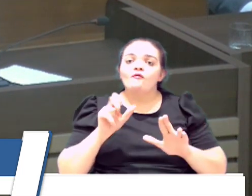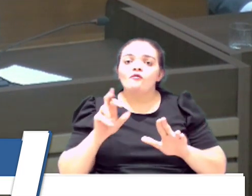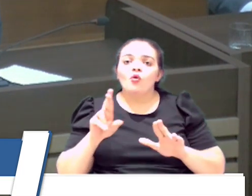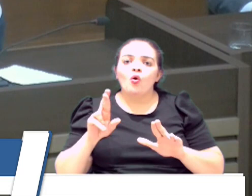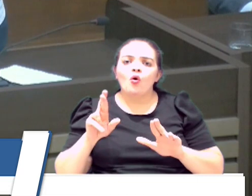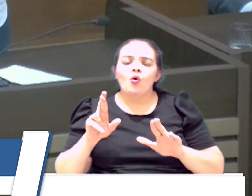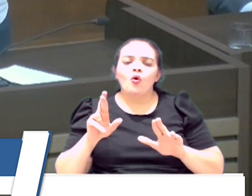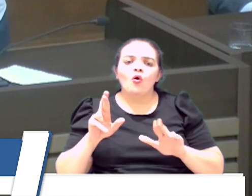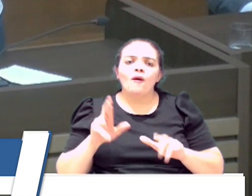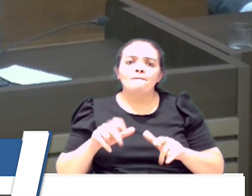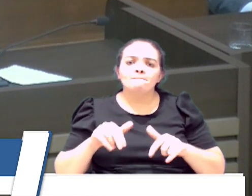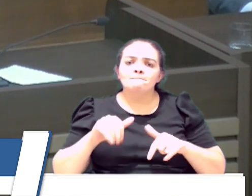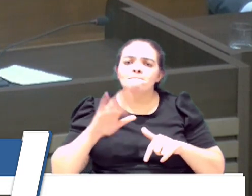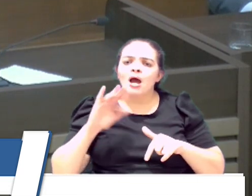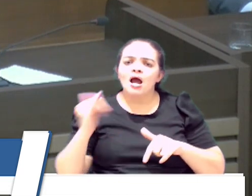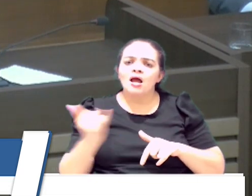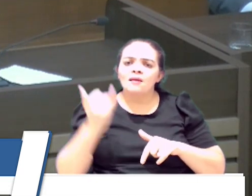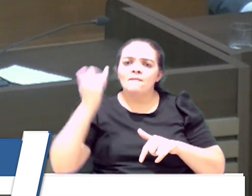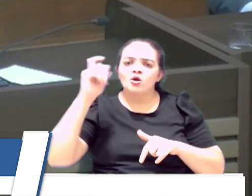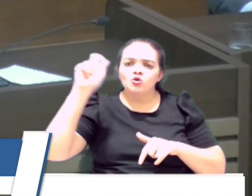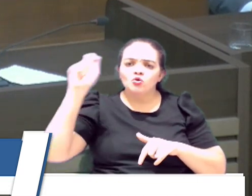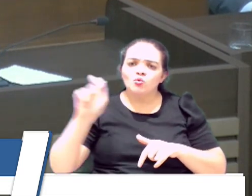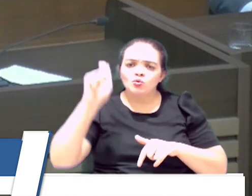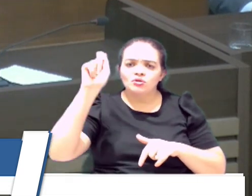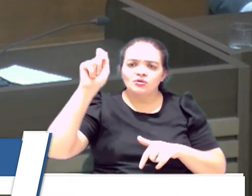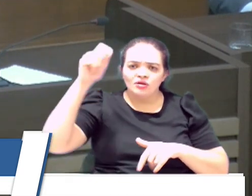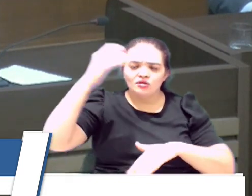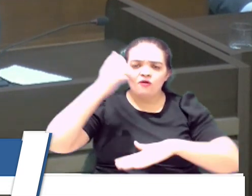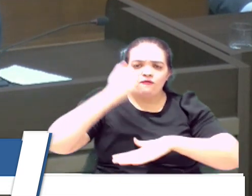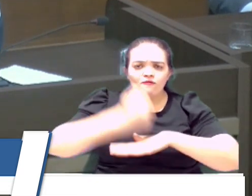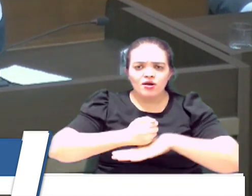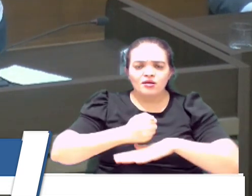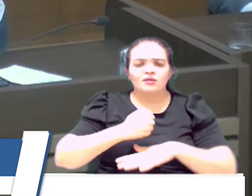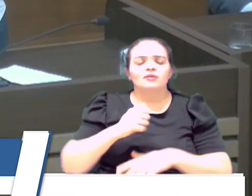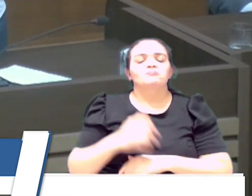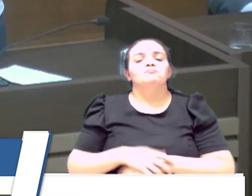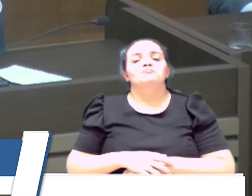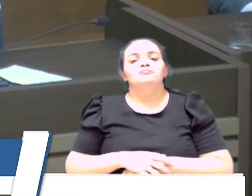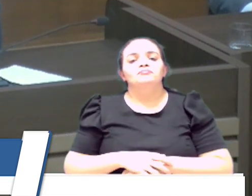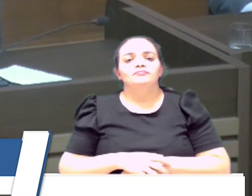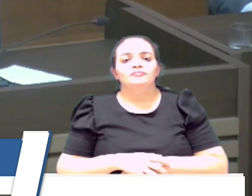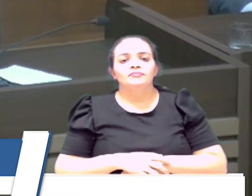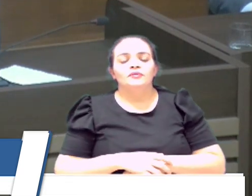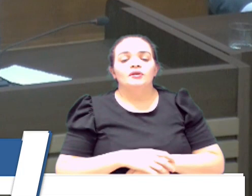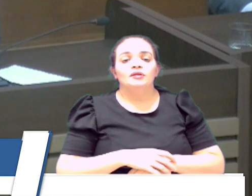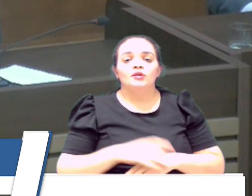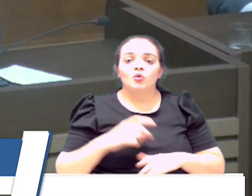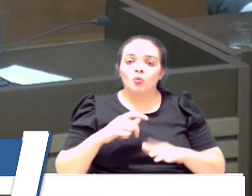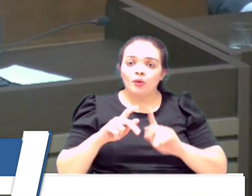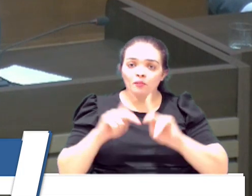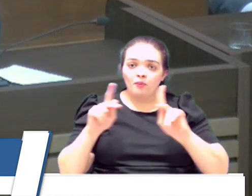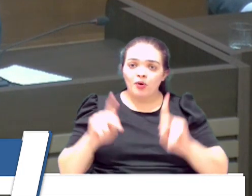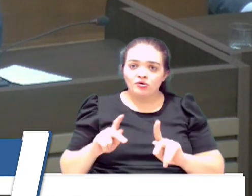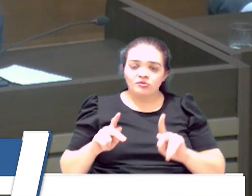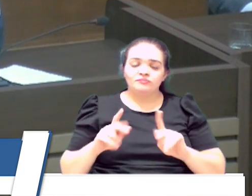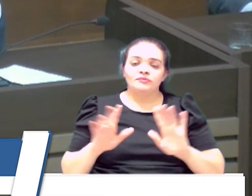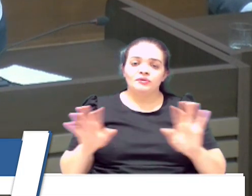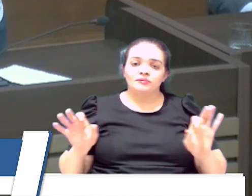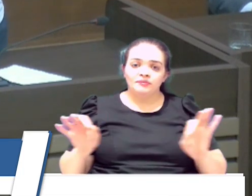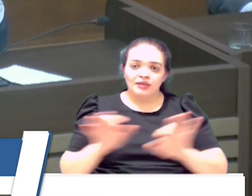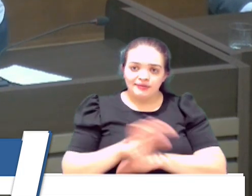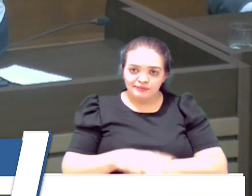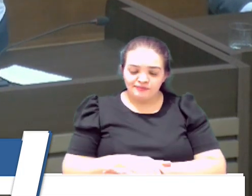maior e mais importante associação que a gente tem hoje, aqui na Cidade Franca, desenvolvendo esse trabalho. E para terminar,